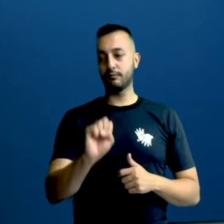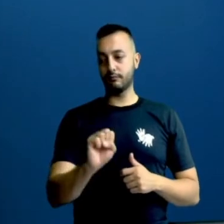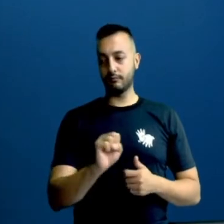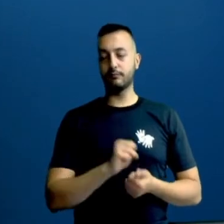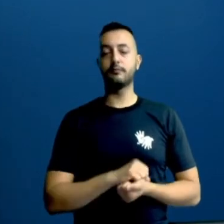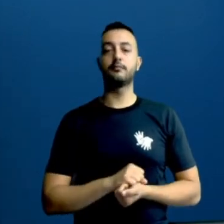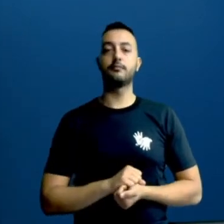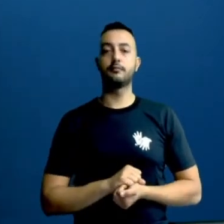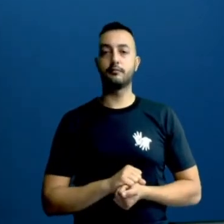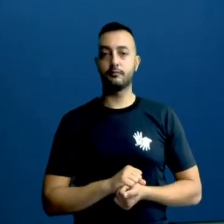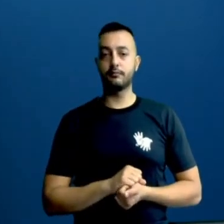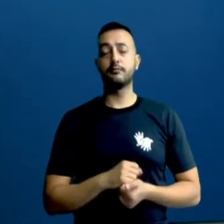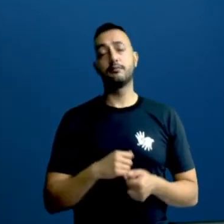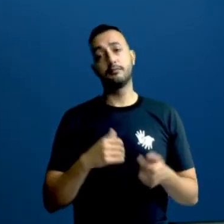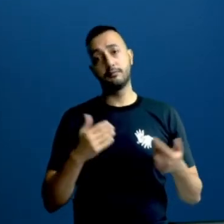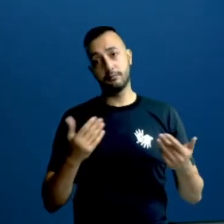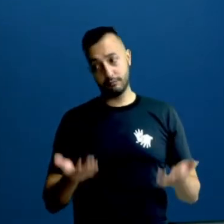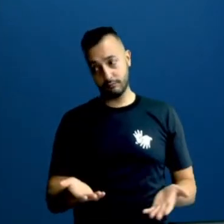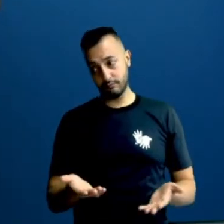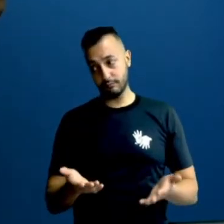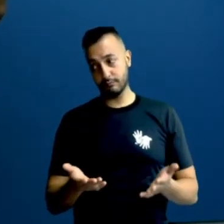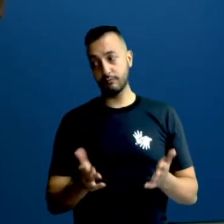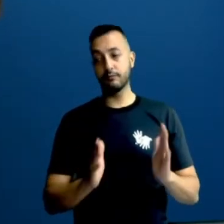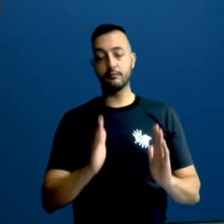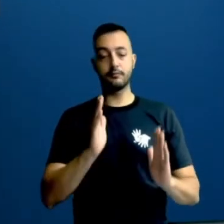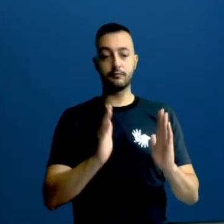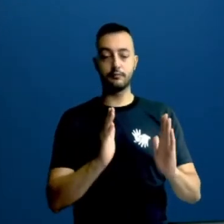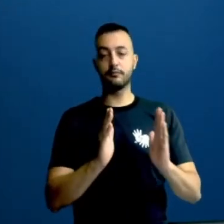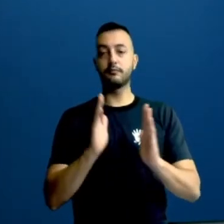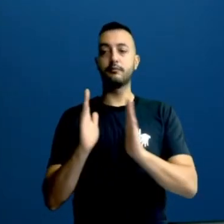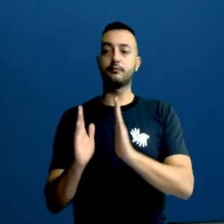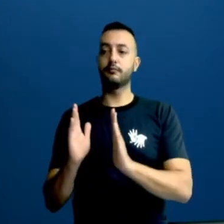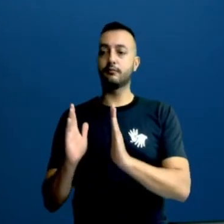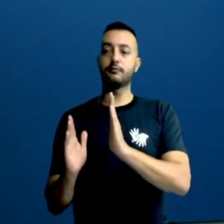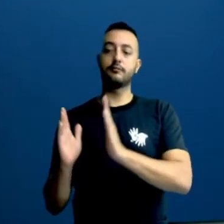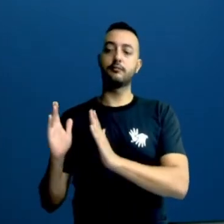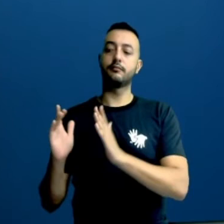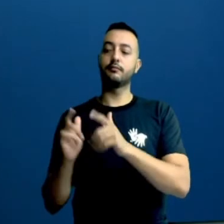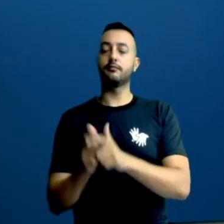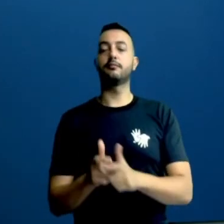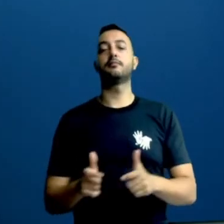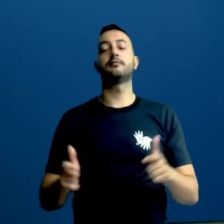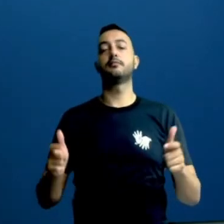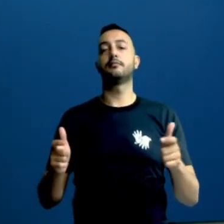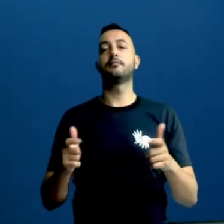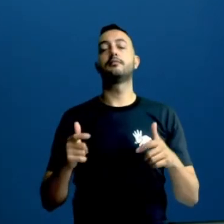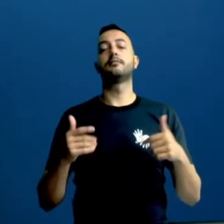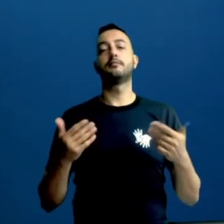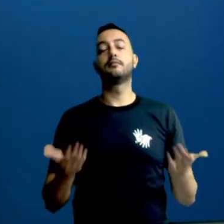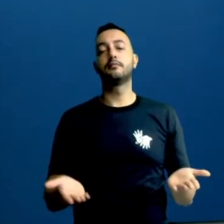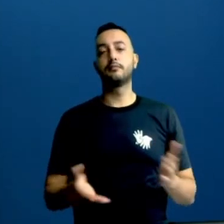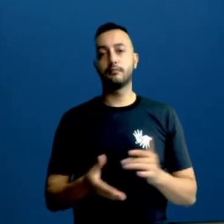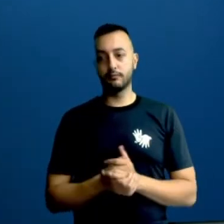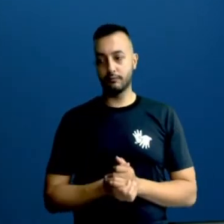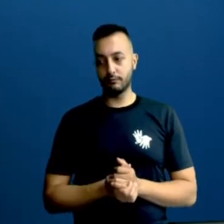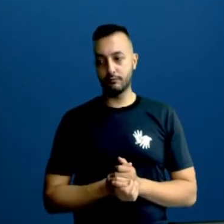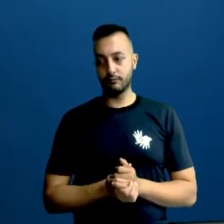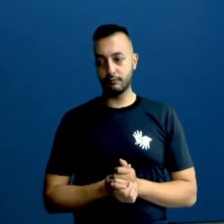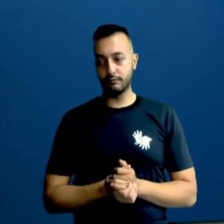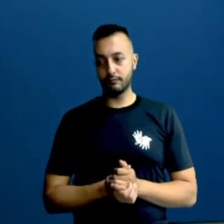9.608 habitantes. Então, em qual intervalo de tempo houve um maior aumento da população?